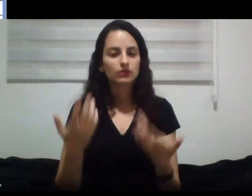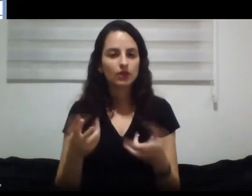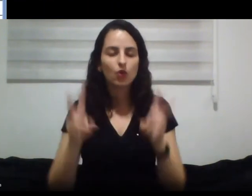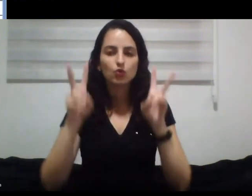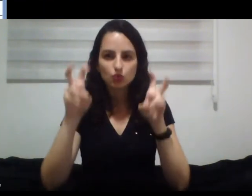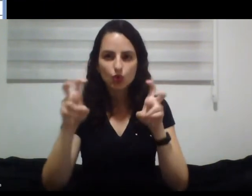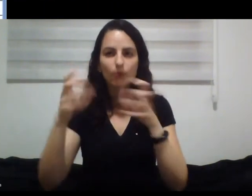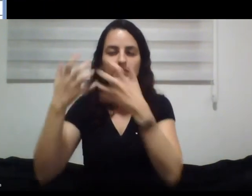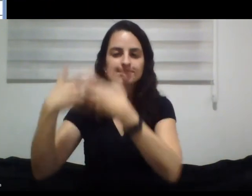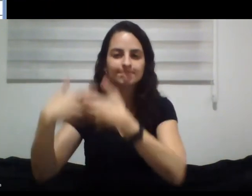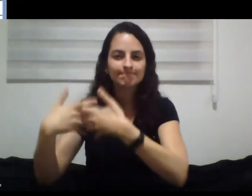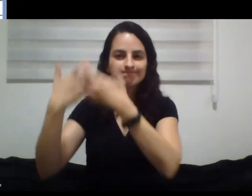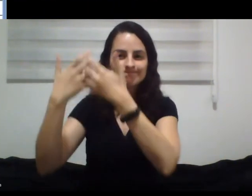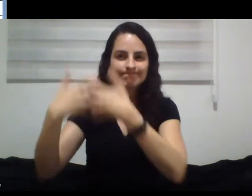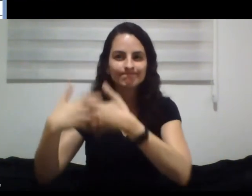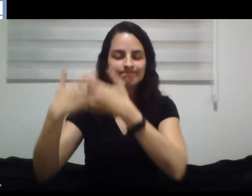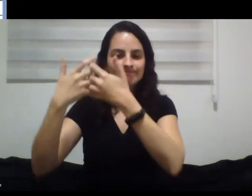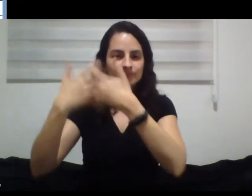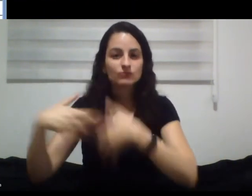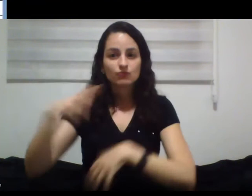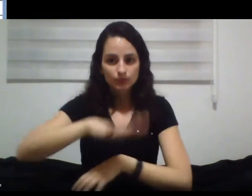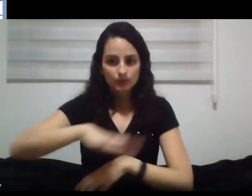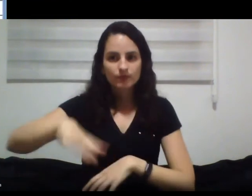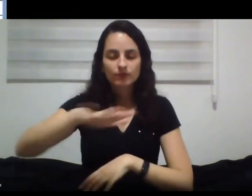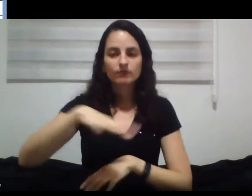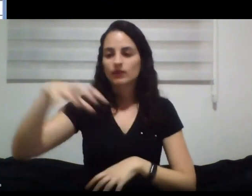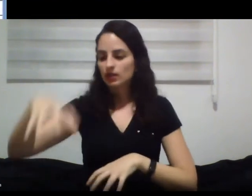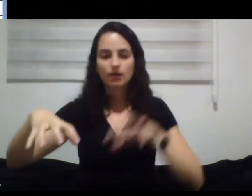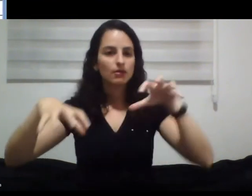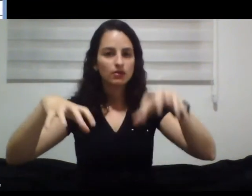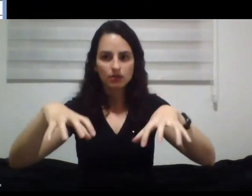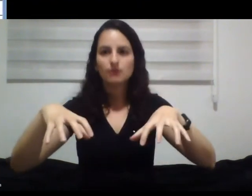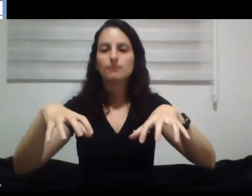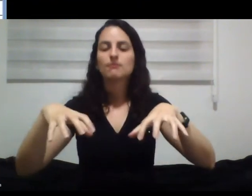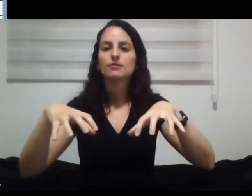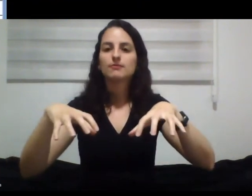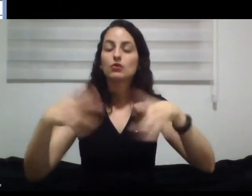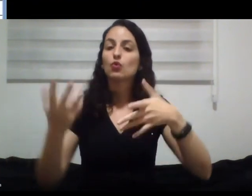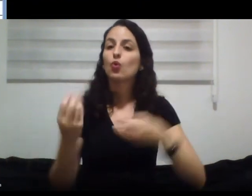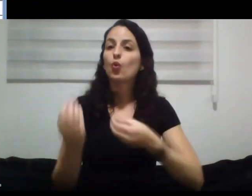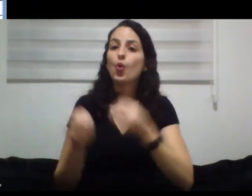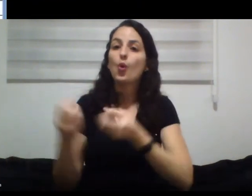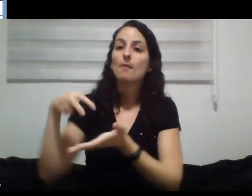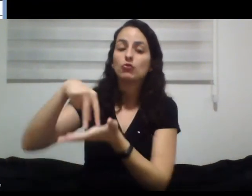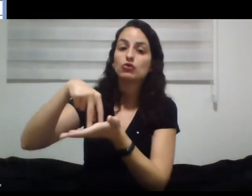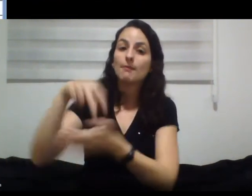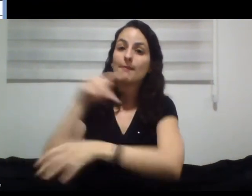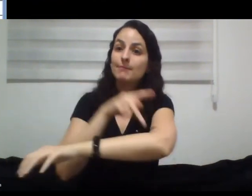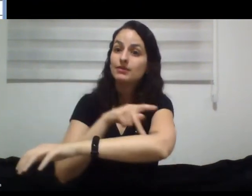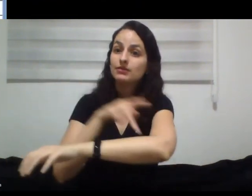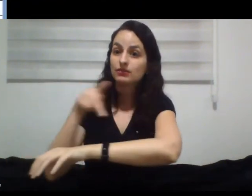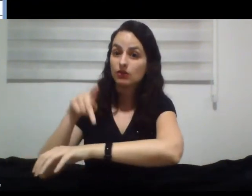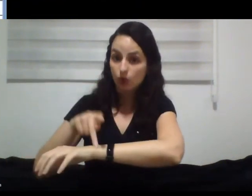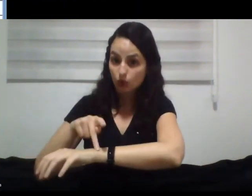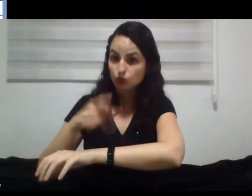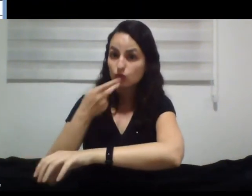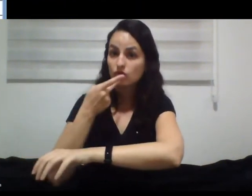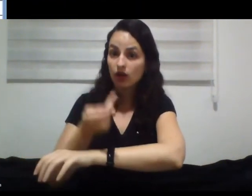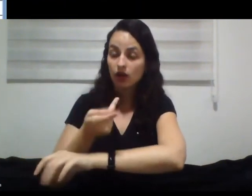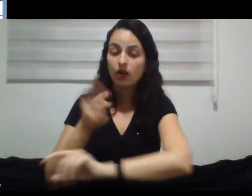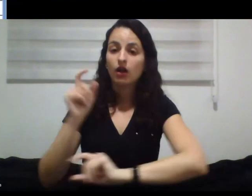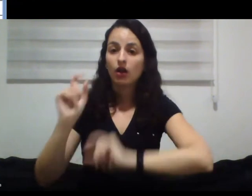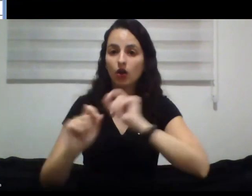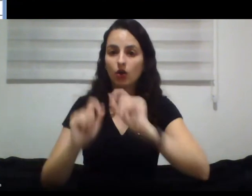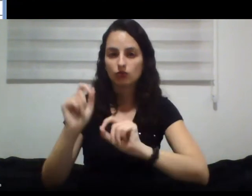foi disparada de duas bases, que, se eu não estou enganada, é aquele Minha Biblioteca e a Pearson. A Emilene